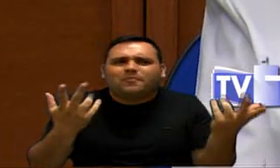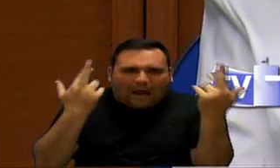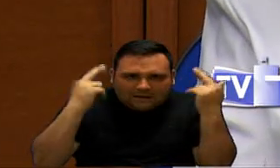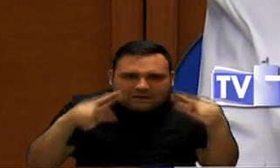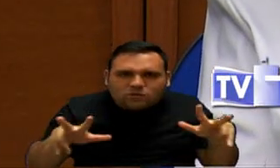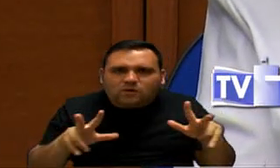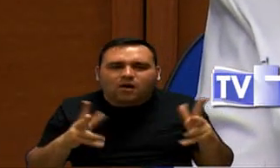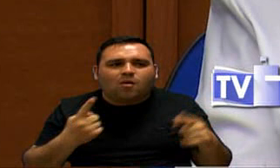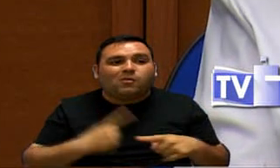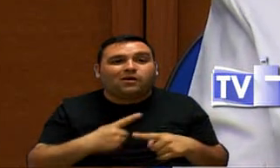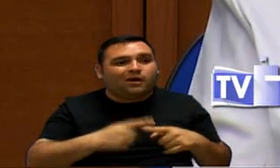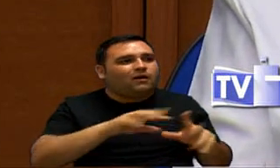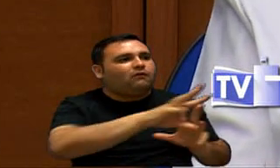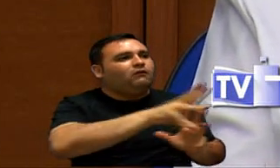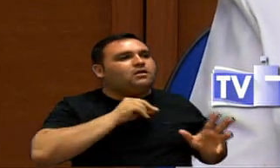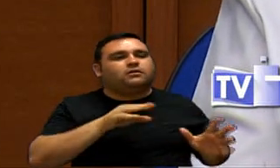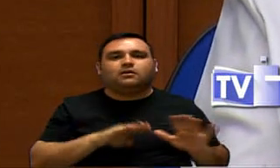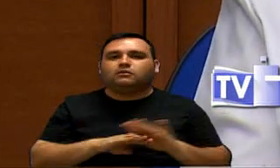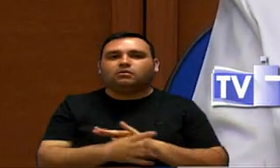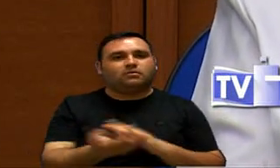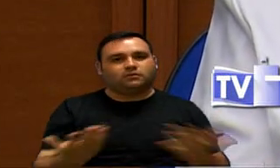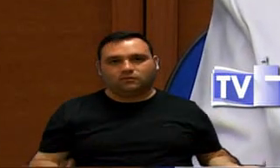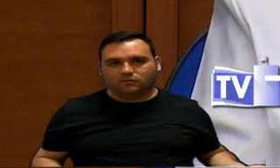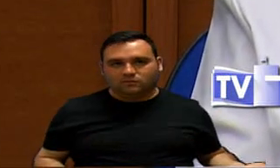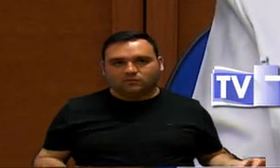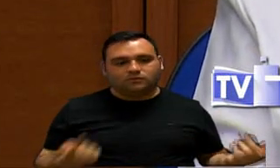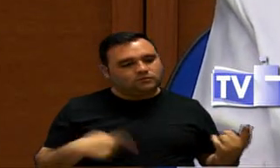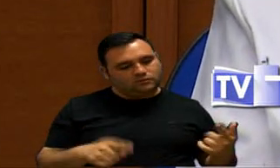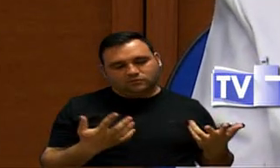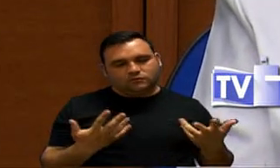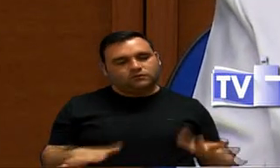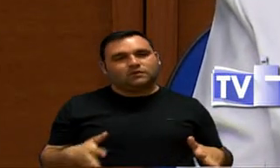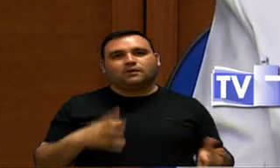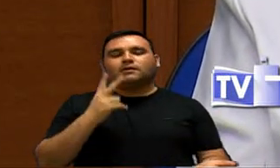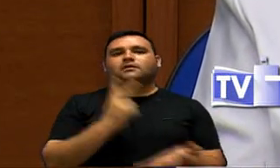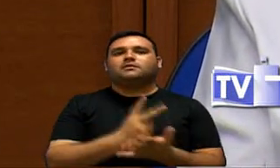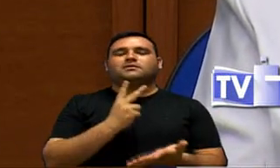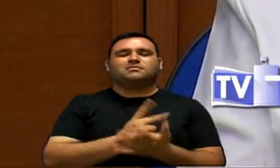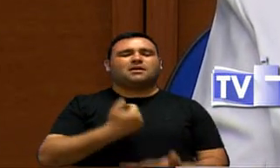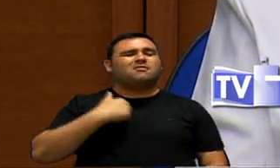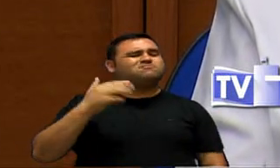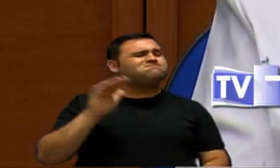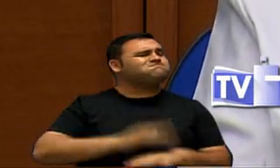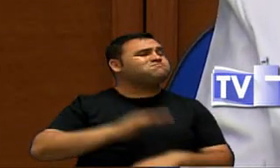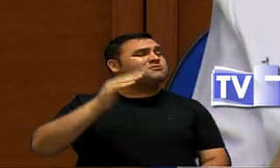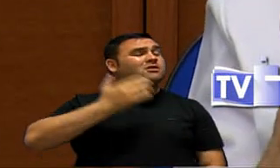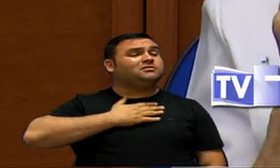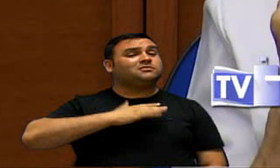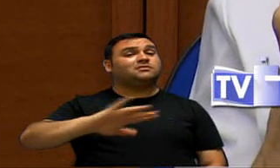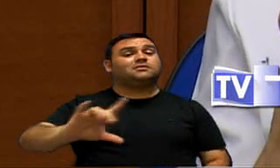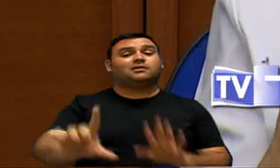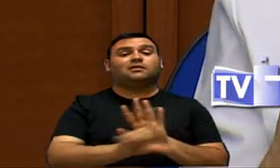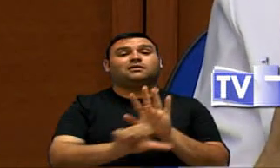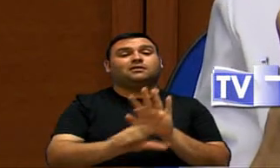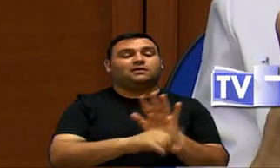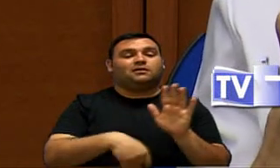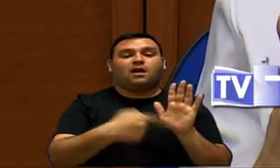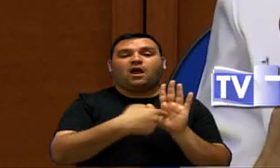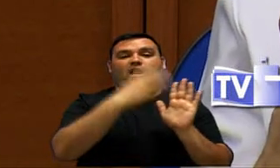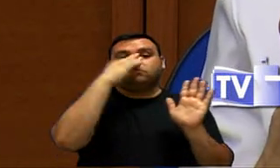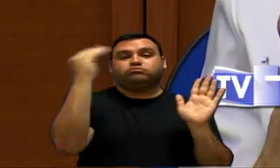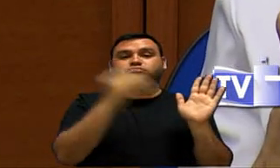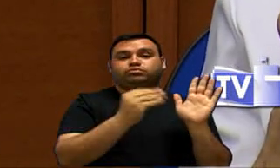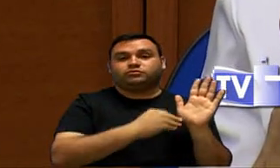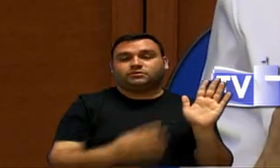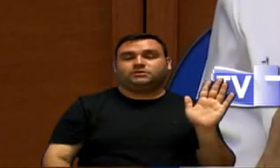natural, naturalizou, né? E a gente não quer, essa sempre é o meu desgosto maior, que as leis sejam desmoralizadas,